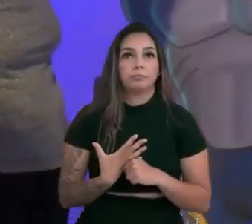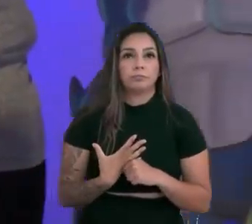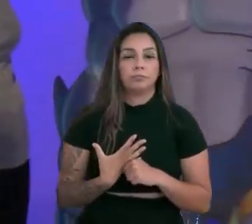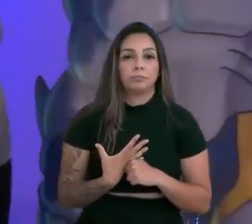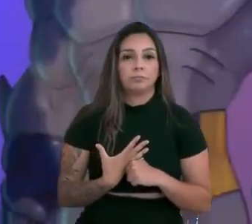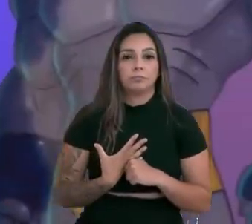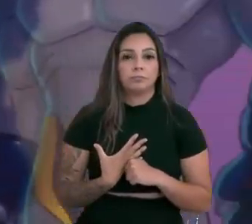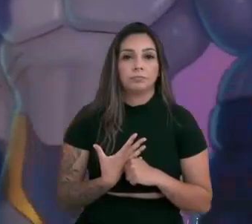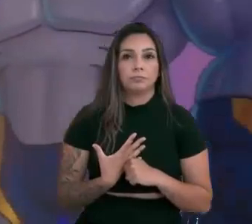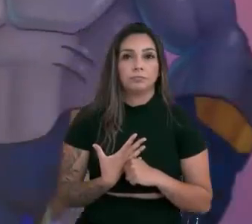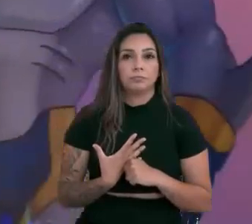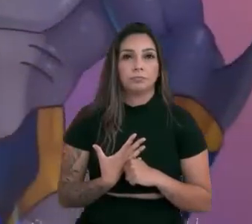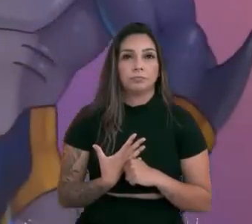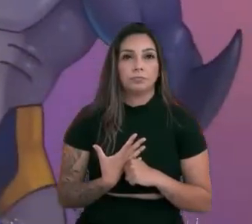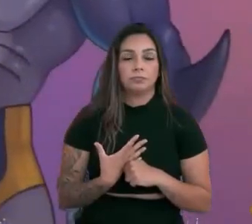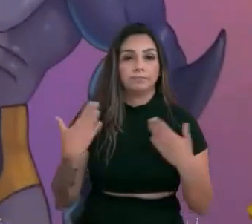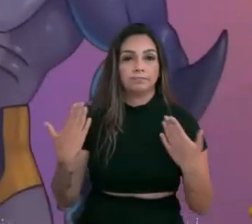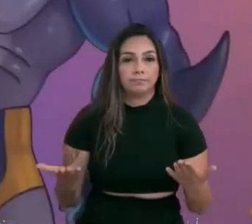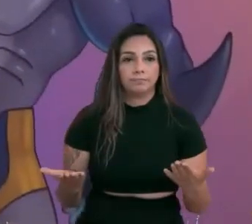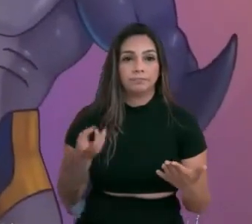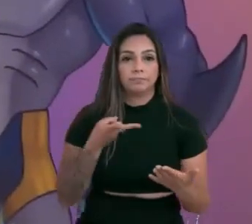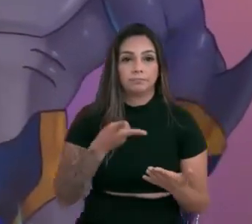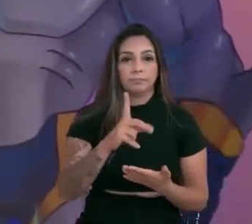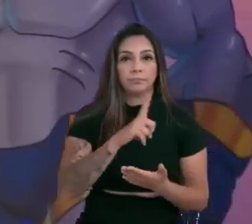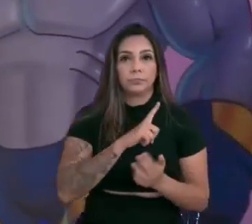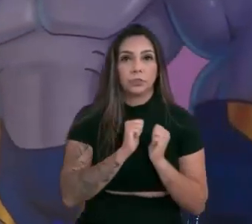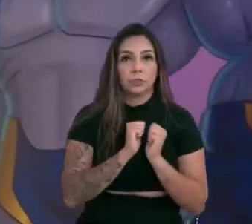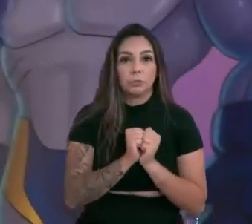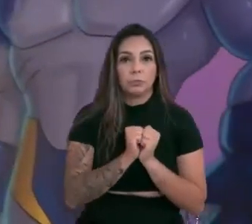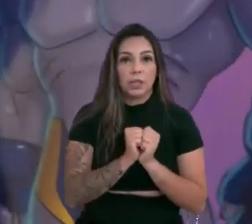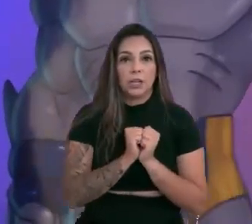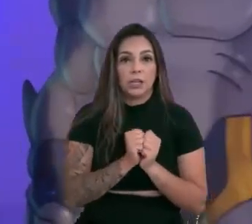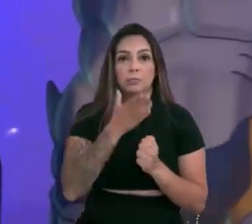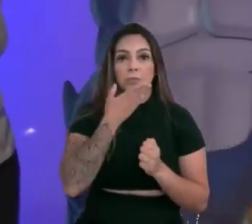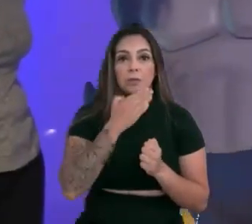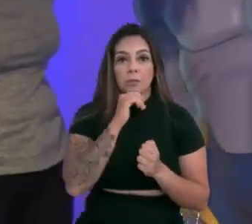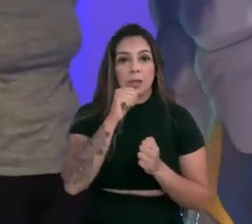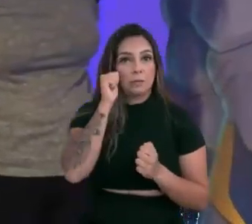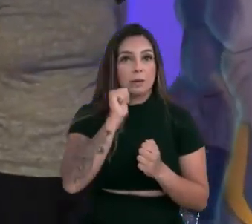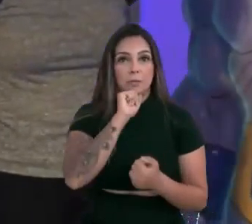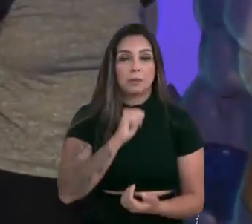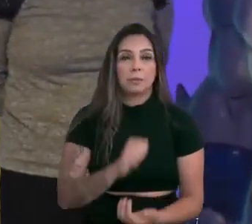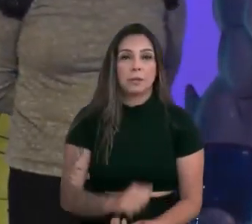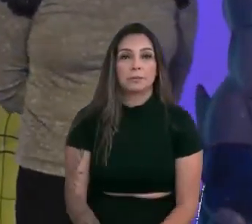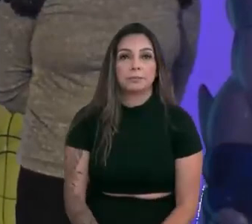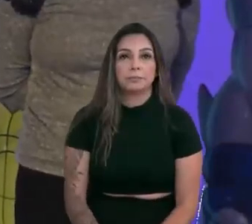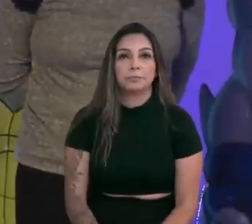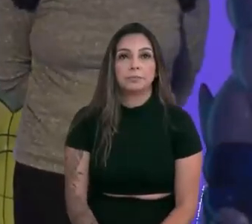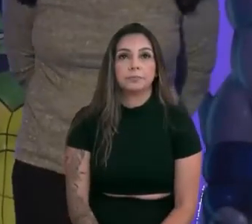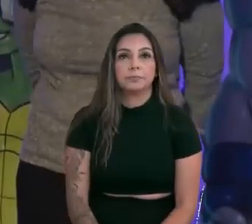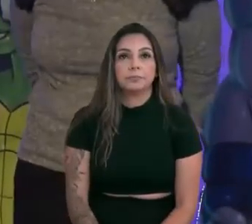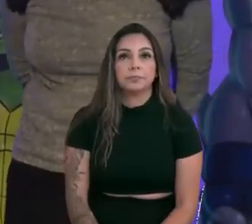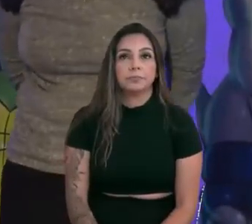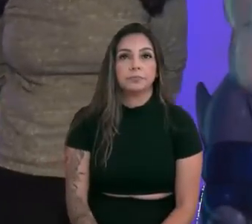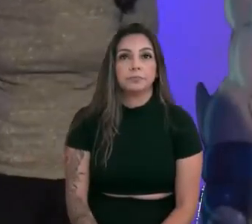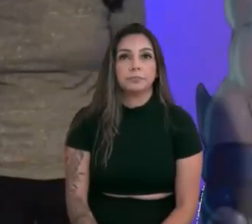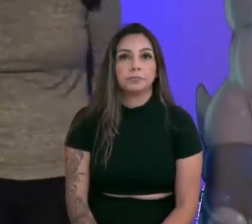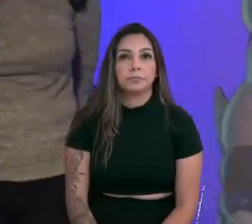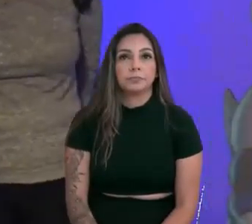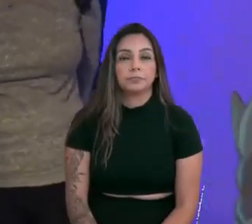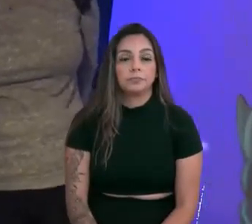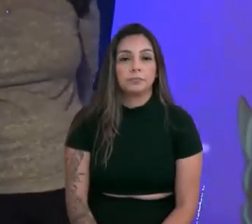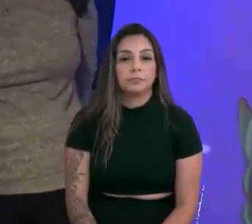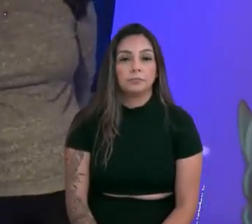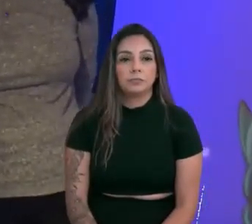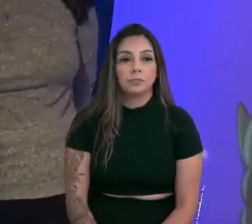ser legal. Então, sempre está acompanhando com o papai e com a mamãe, né? Tia Sandra.